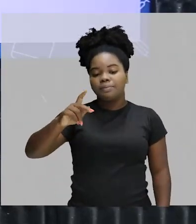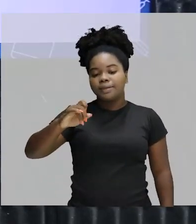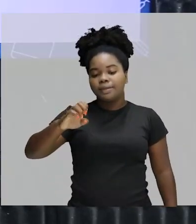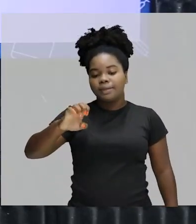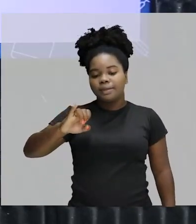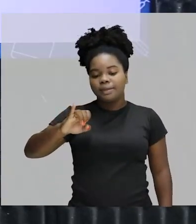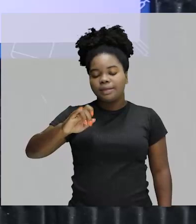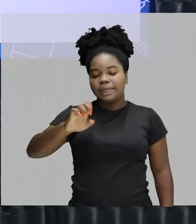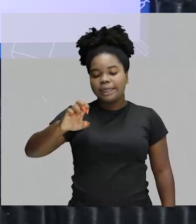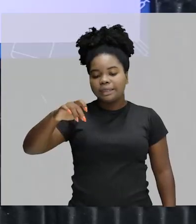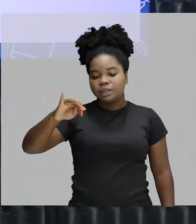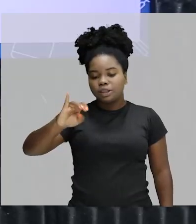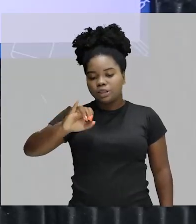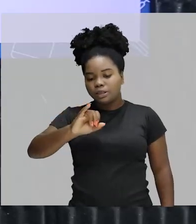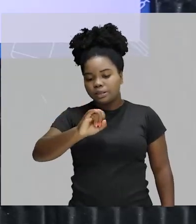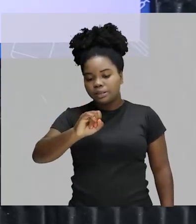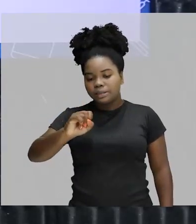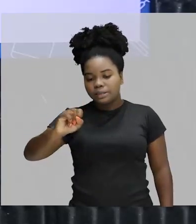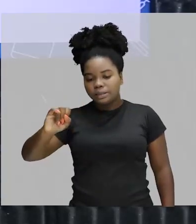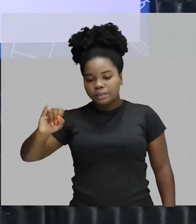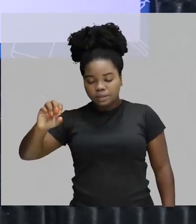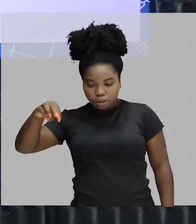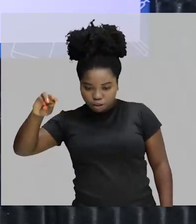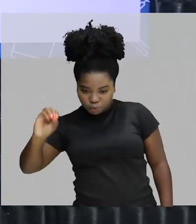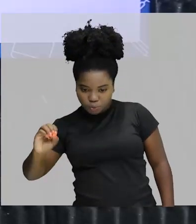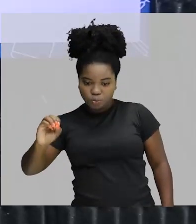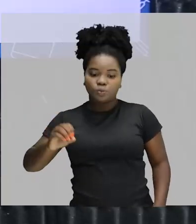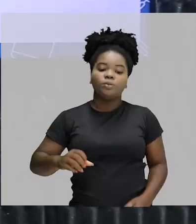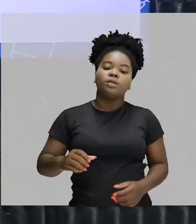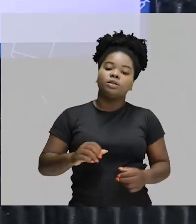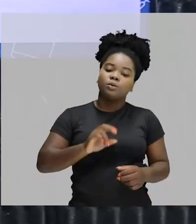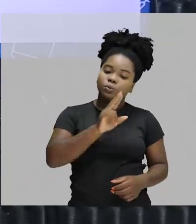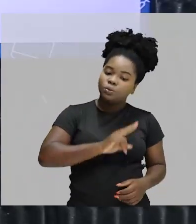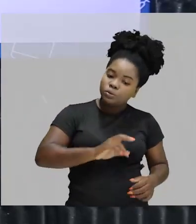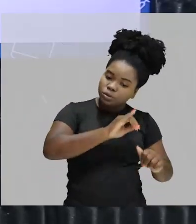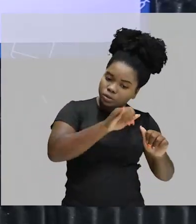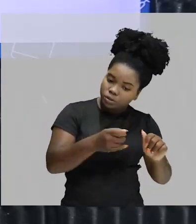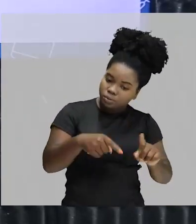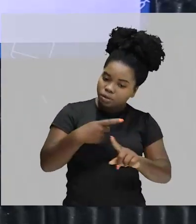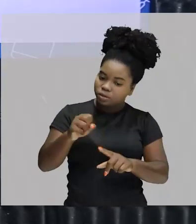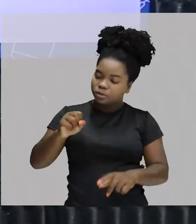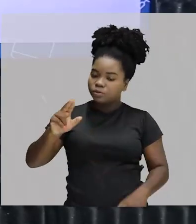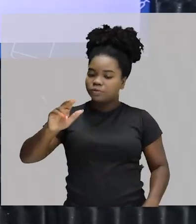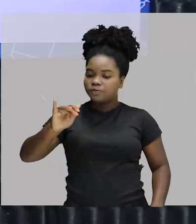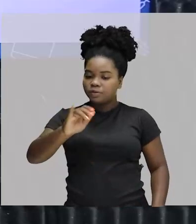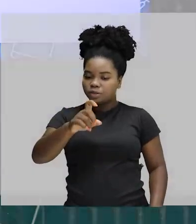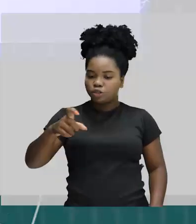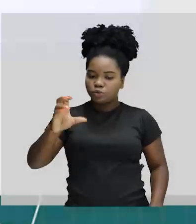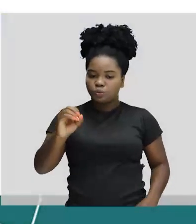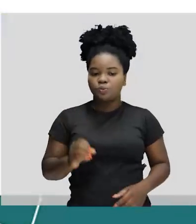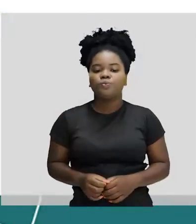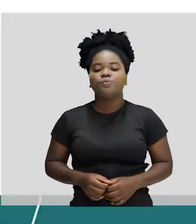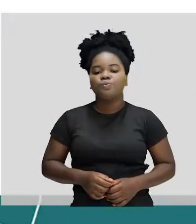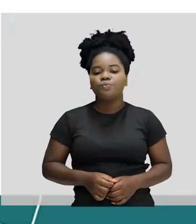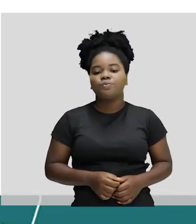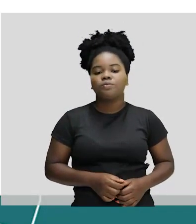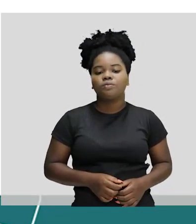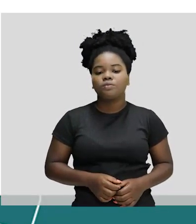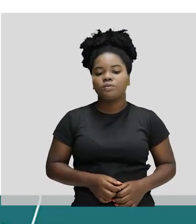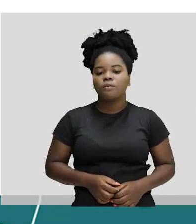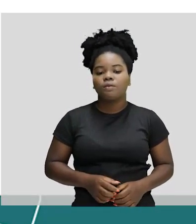utiliza o adjetivo mais o sufixo. É diferente da forma anterior que nós vimos. Formação